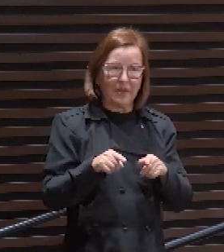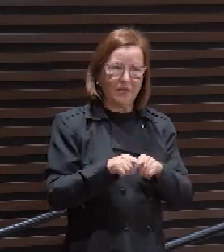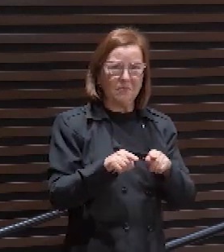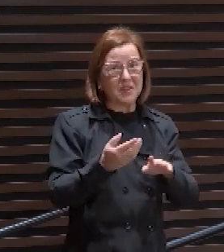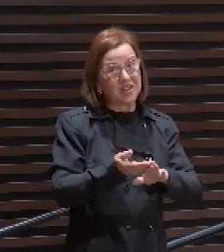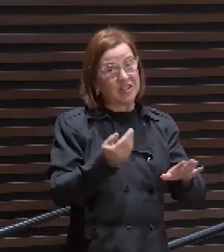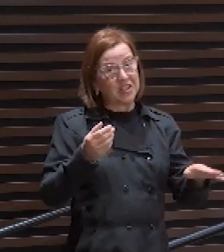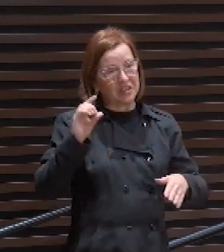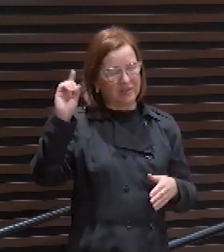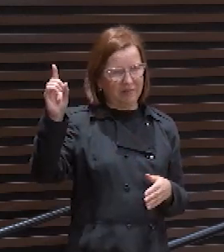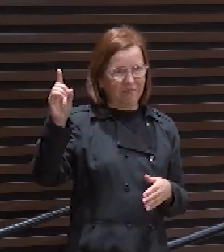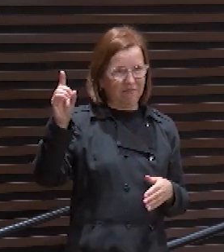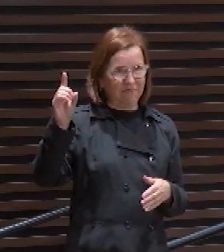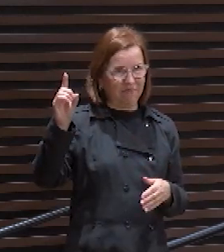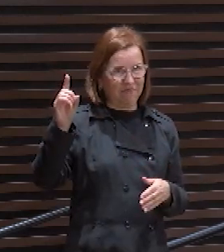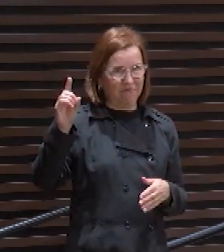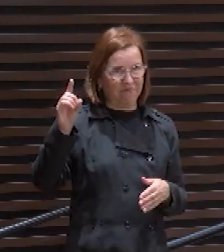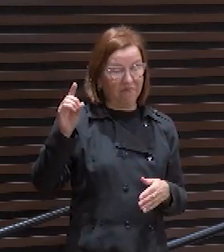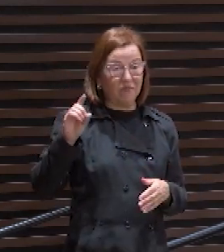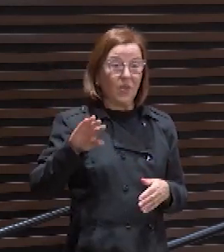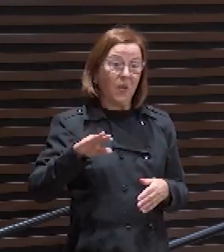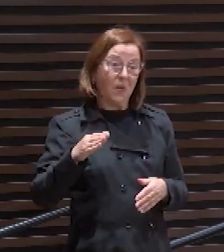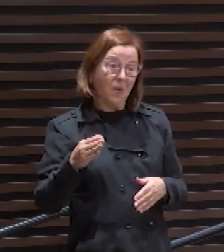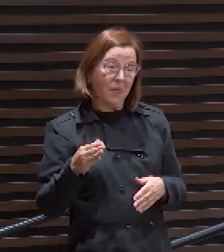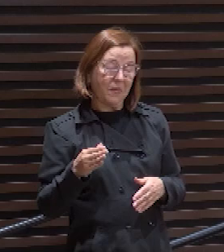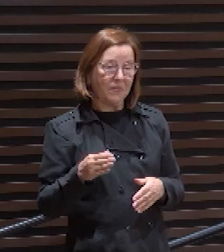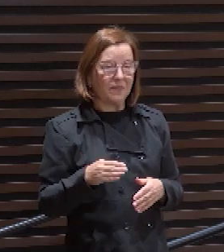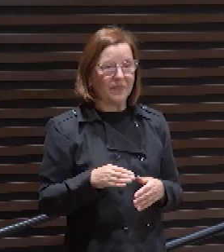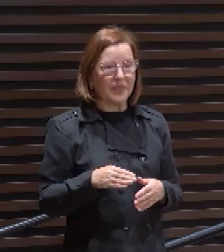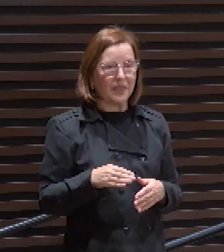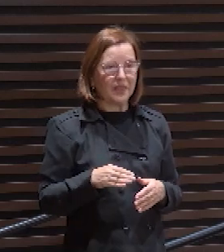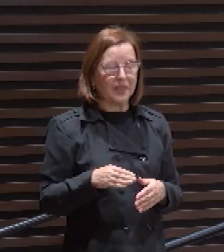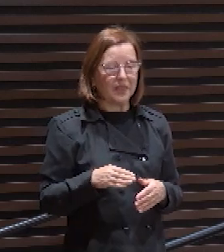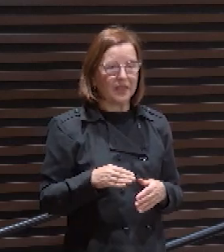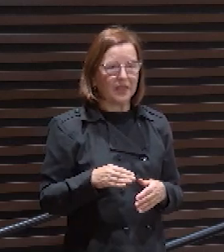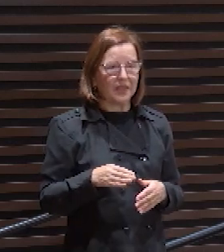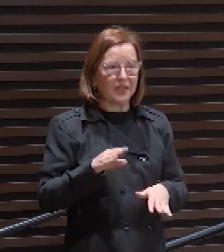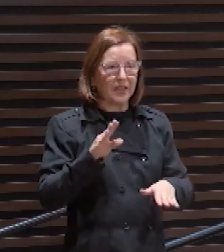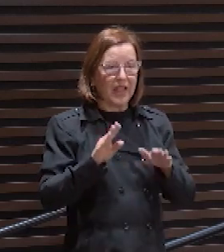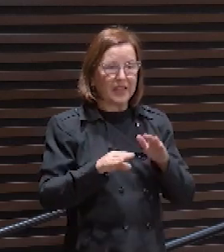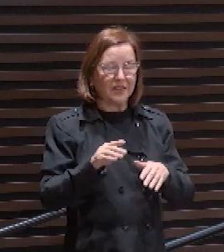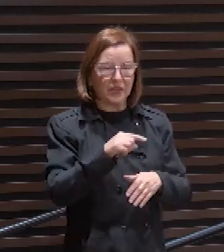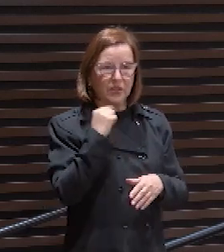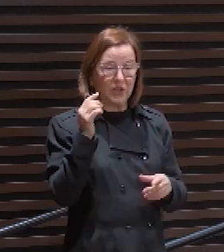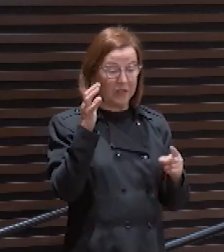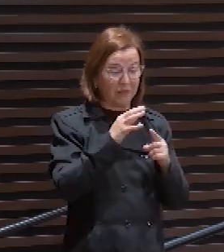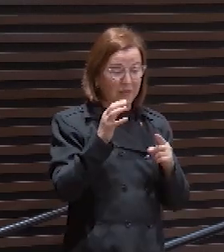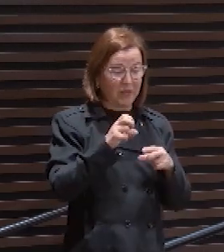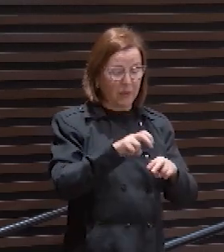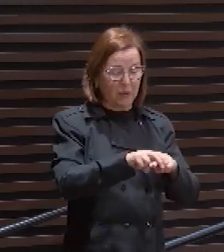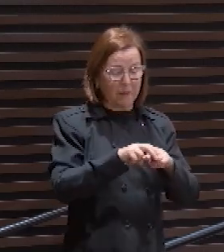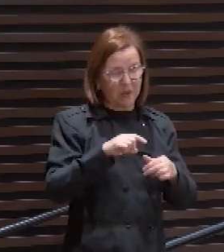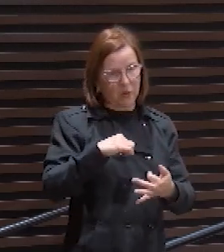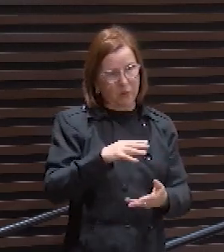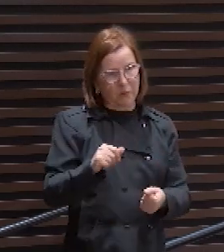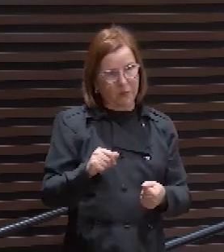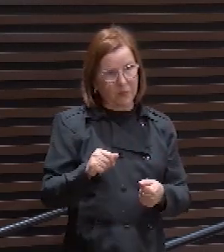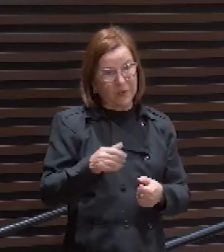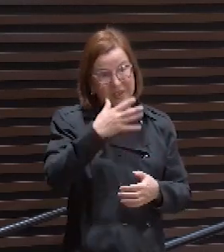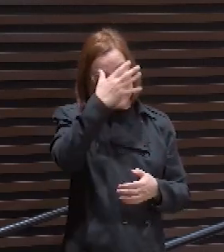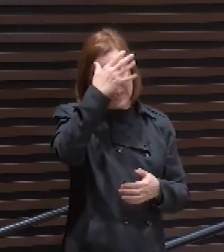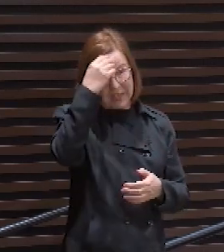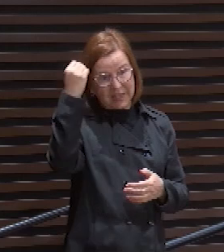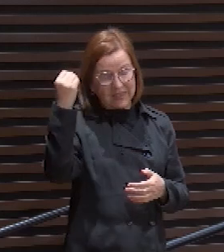Ou seja, muitas vezes, pelo fato de que somos influenciados por este mundo, esquecemos sobre a nossa identidade em